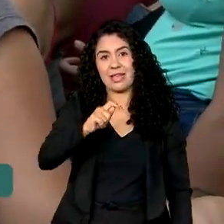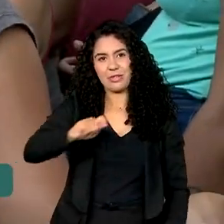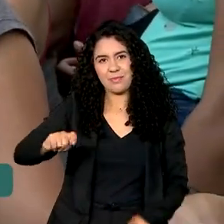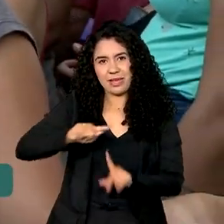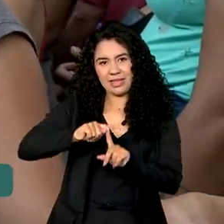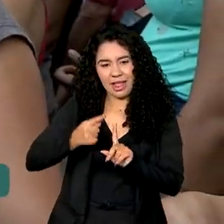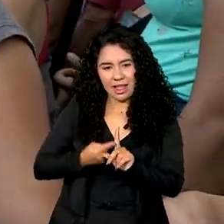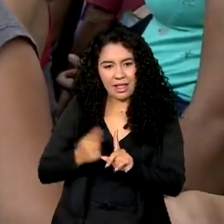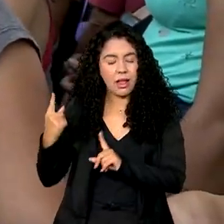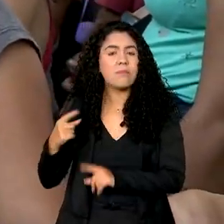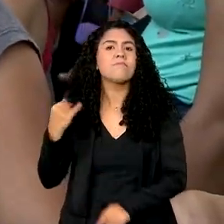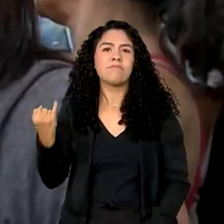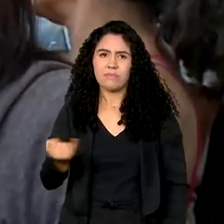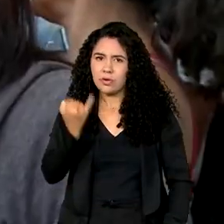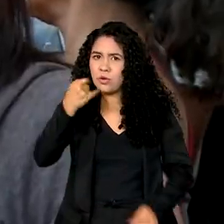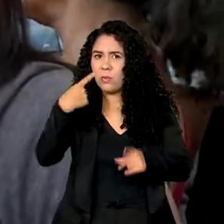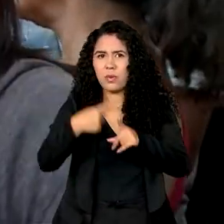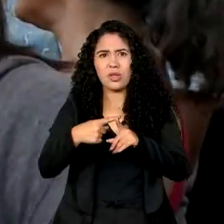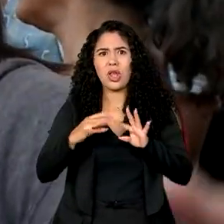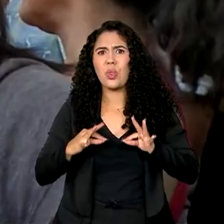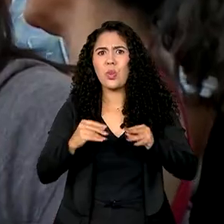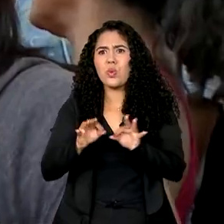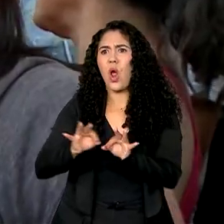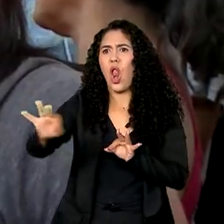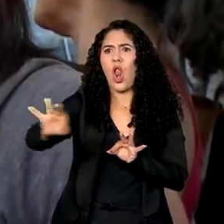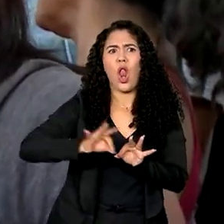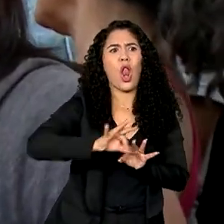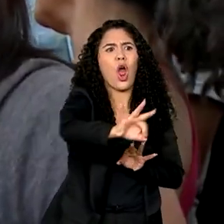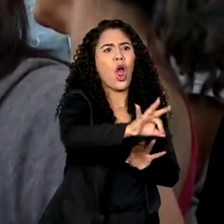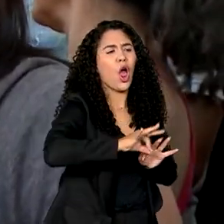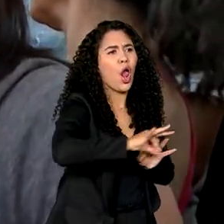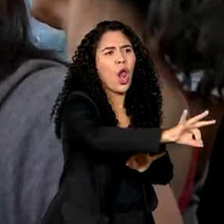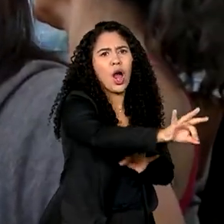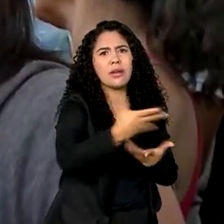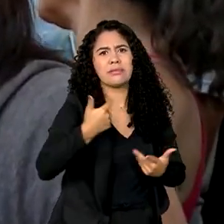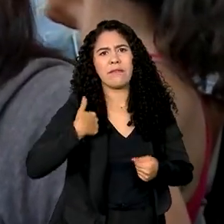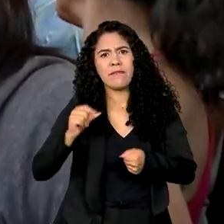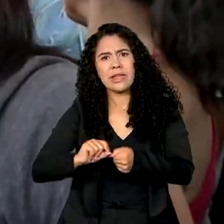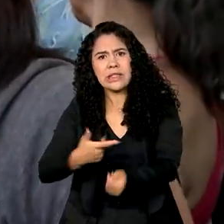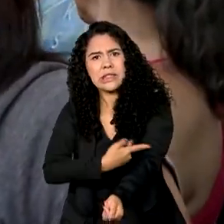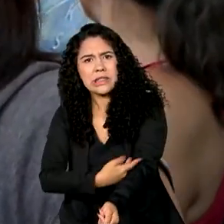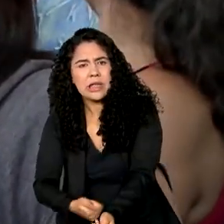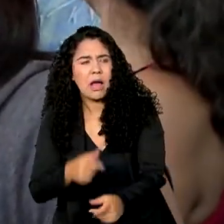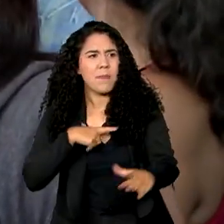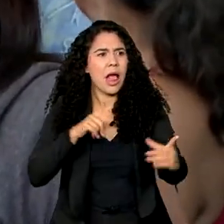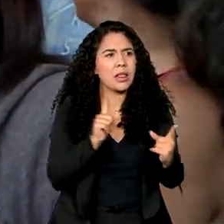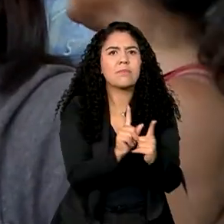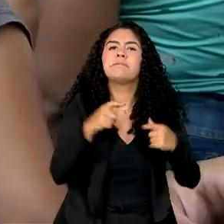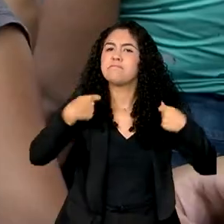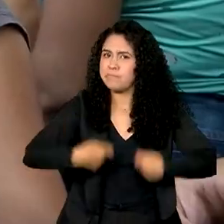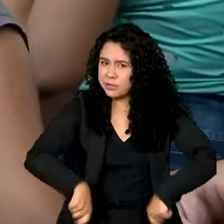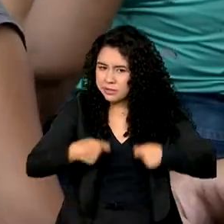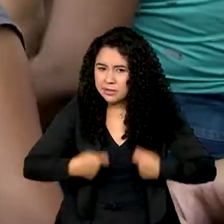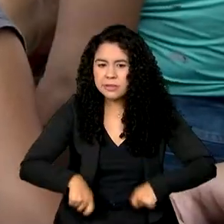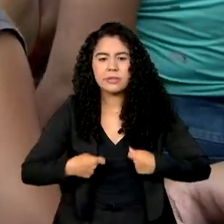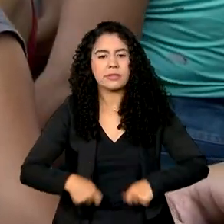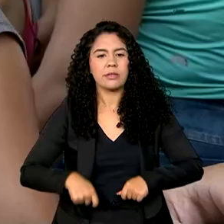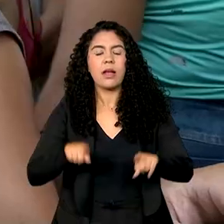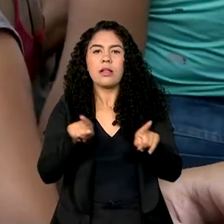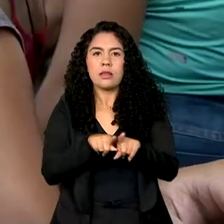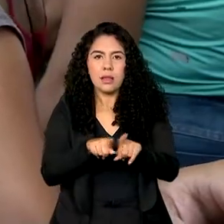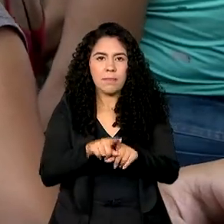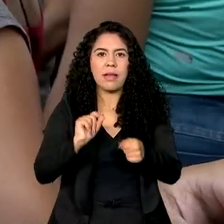importante, porque aqui é muito longe as coisas, para atendimento, exame, essas coisas. Aqui precisa muito. Ultrassom, exame